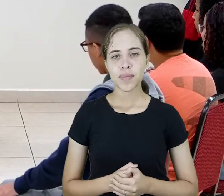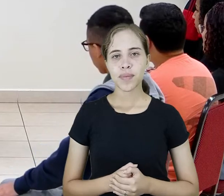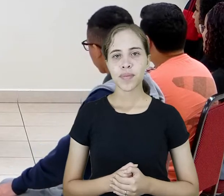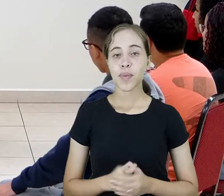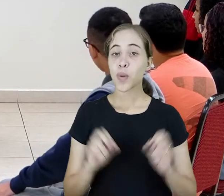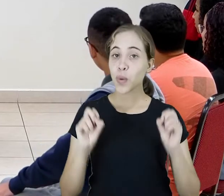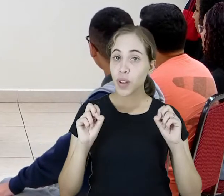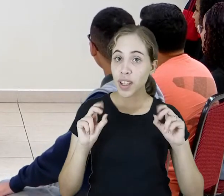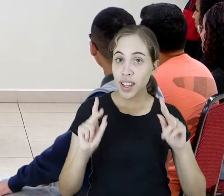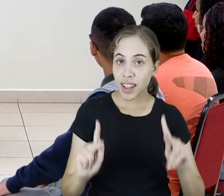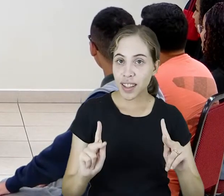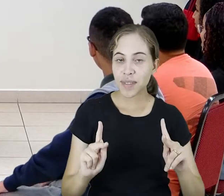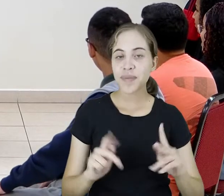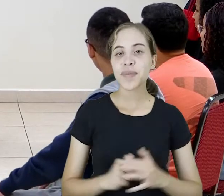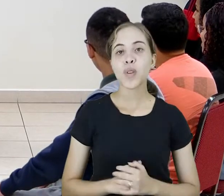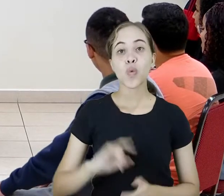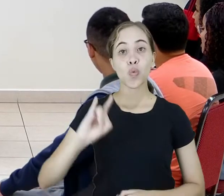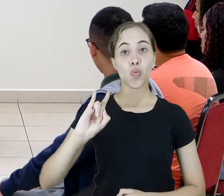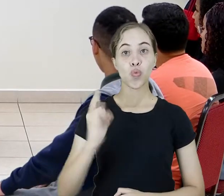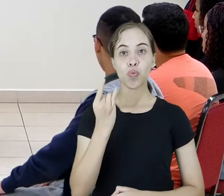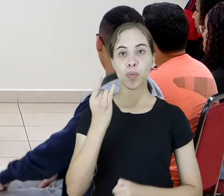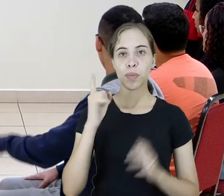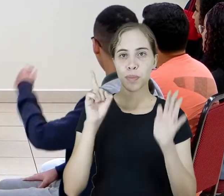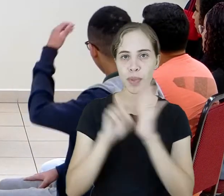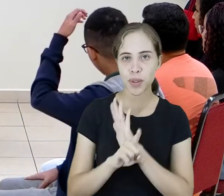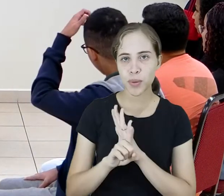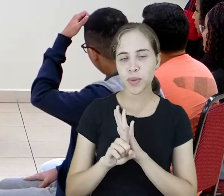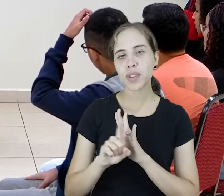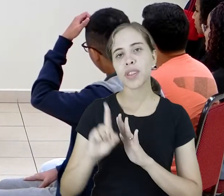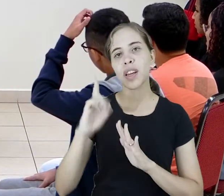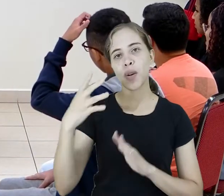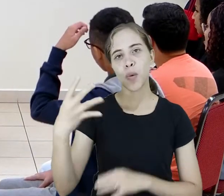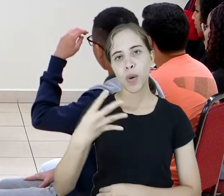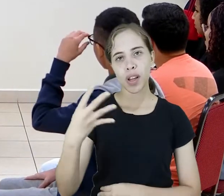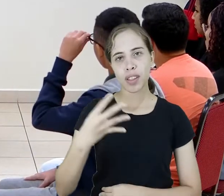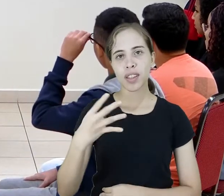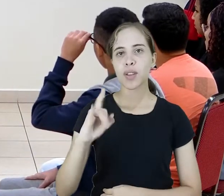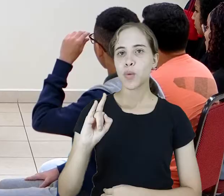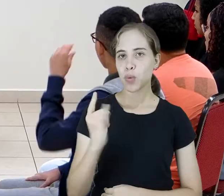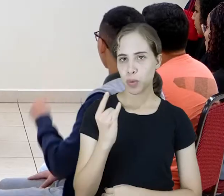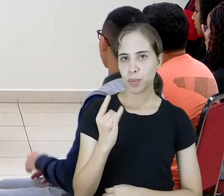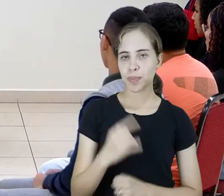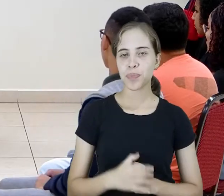Ok. A última pergunta, a quarta e última.